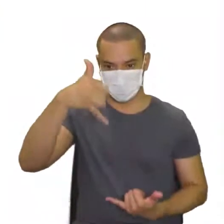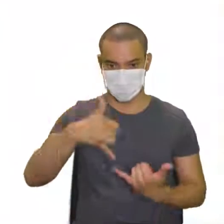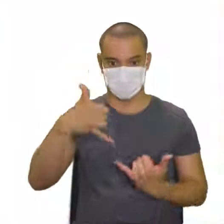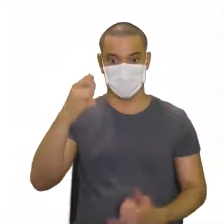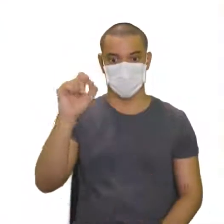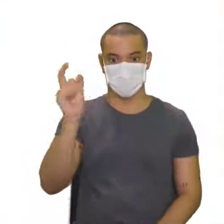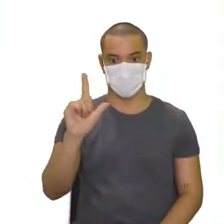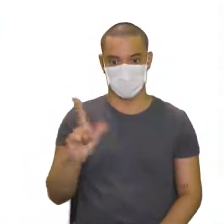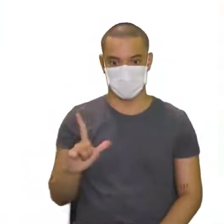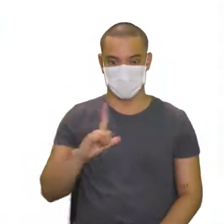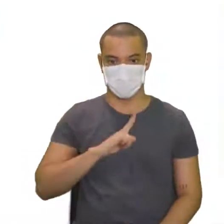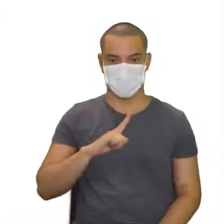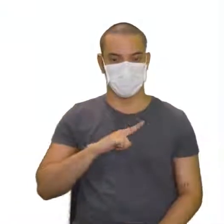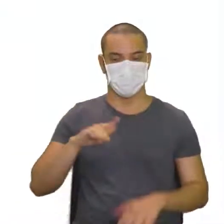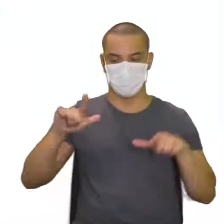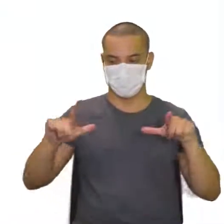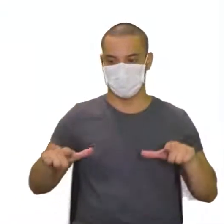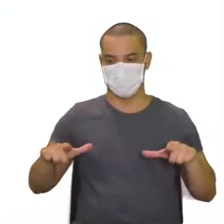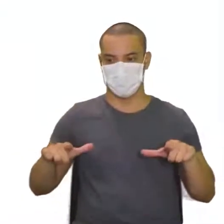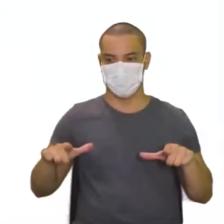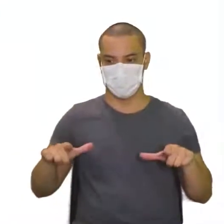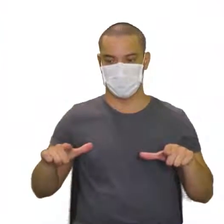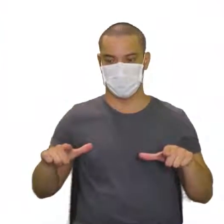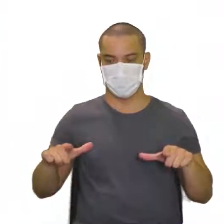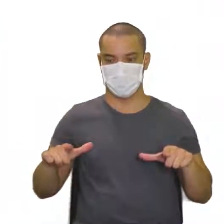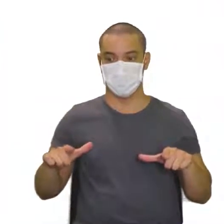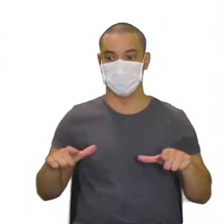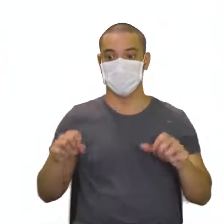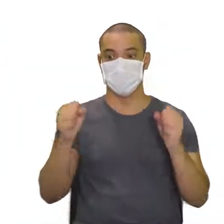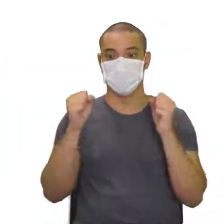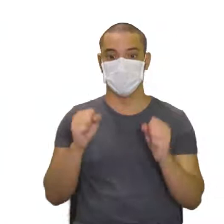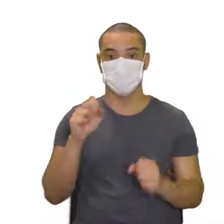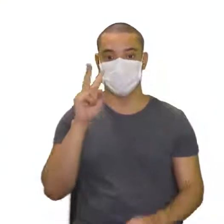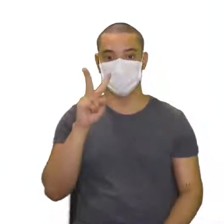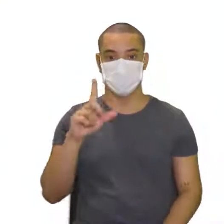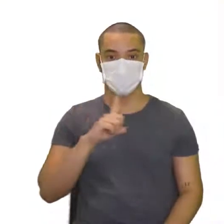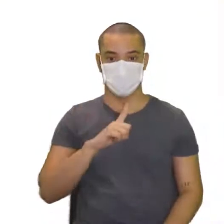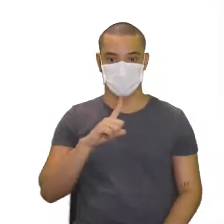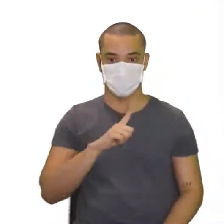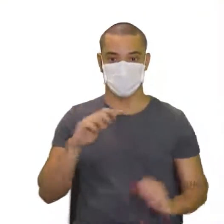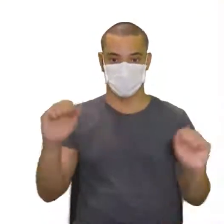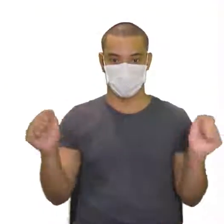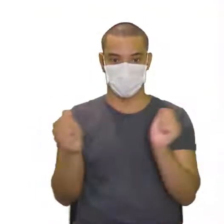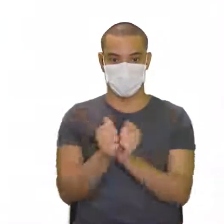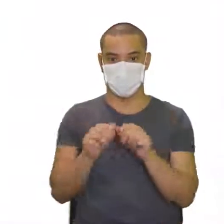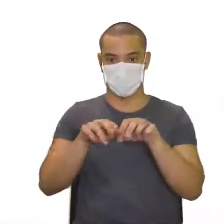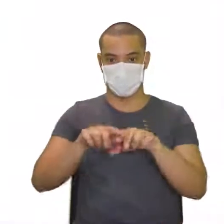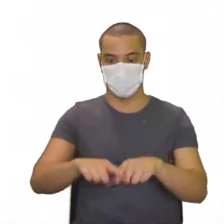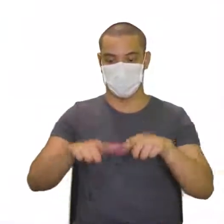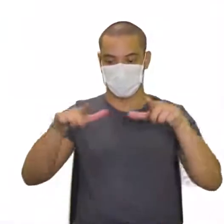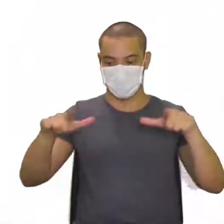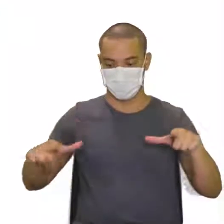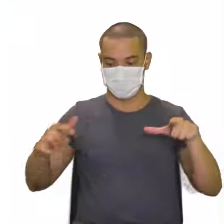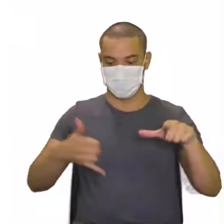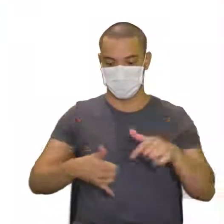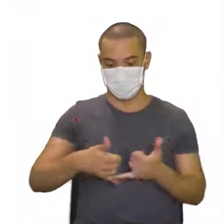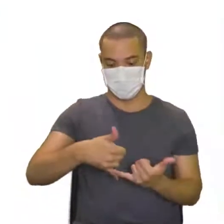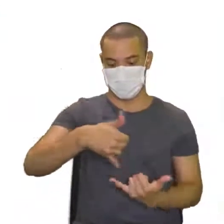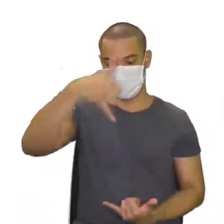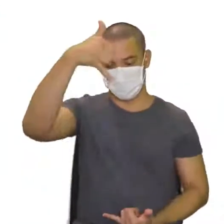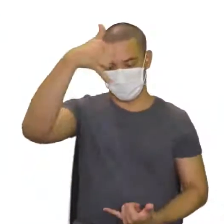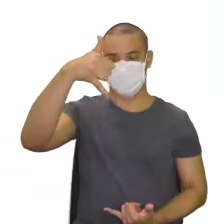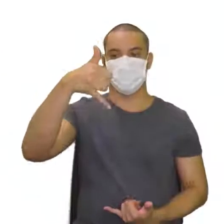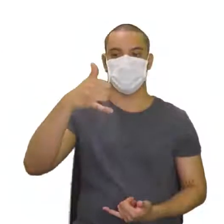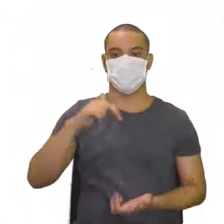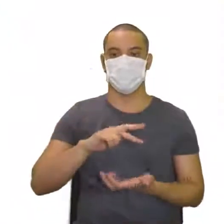azul um plano. Então, vocês podem ver que esse plano ele está perpendicular ao fio, ok? A gente vai estabelecer